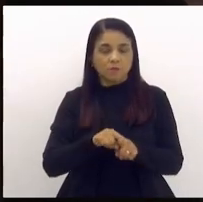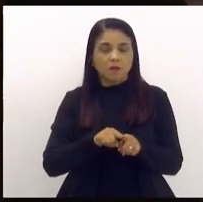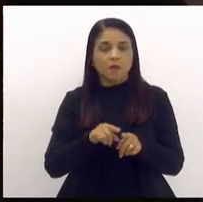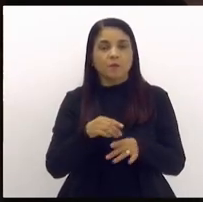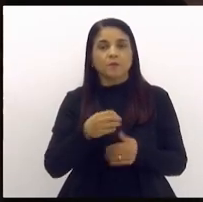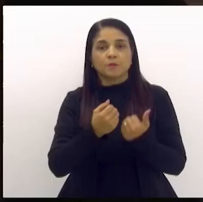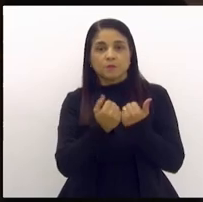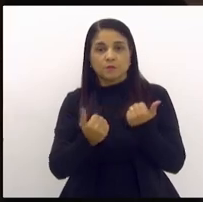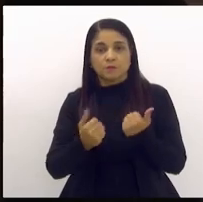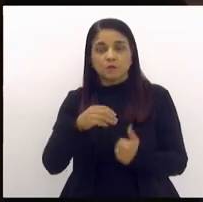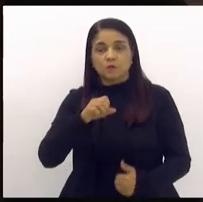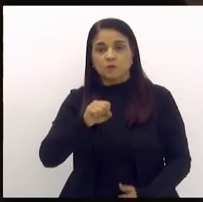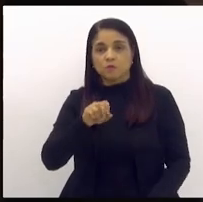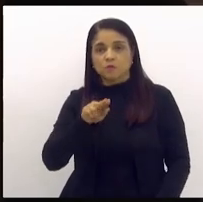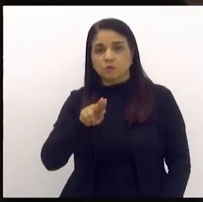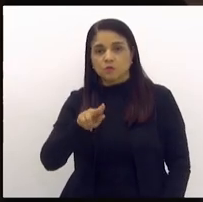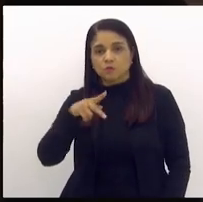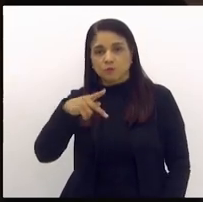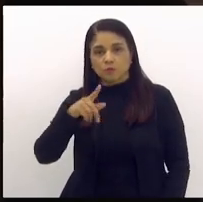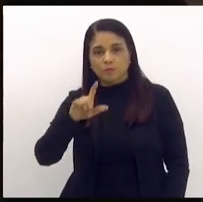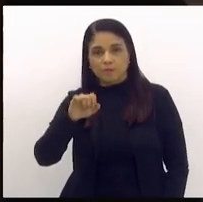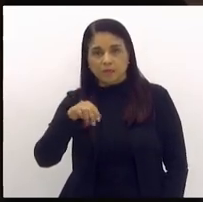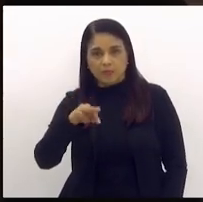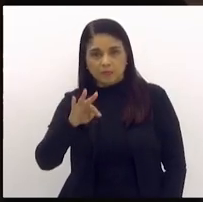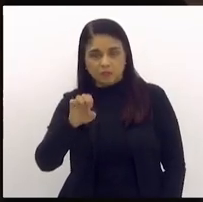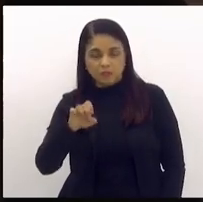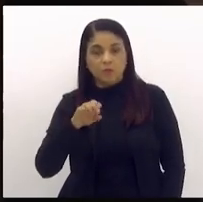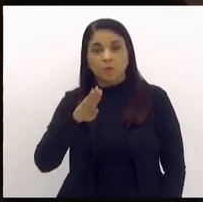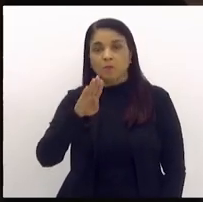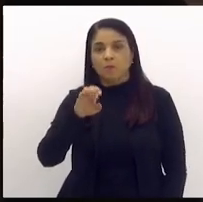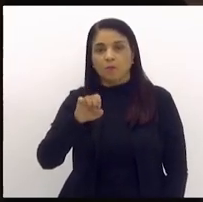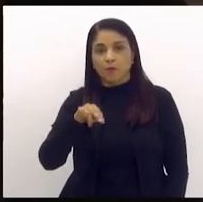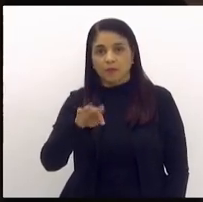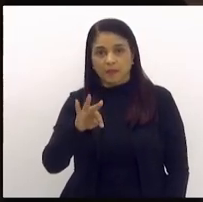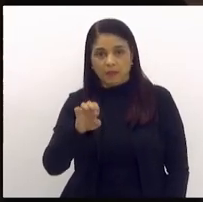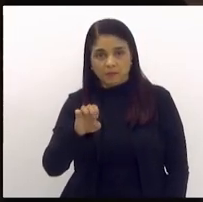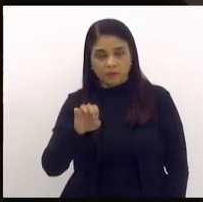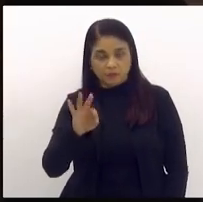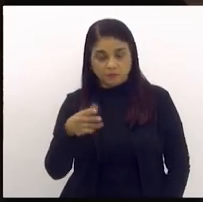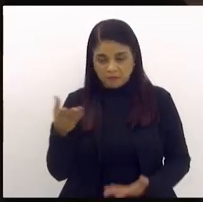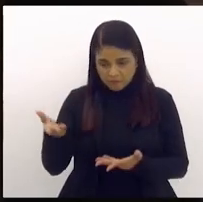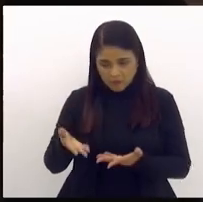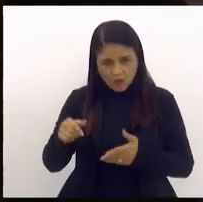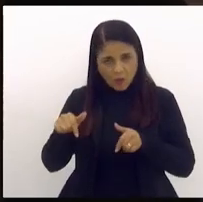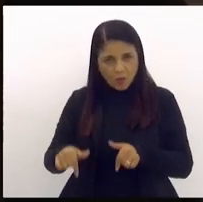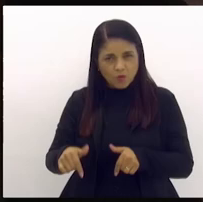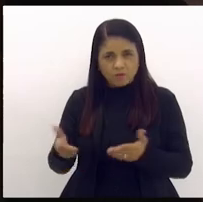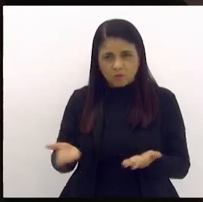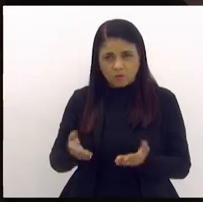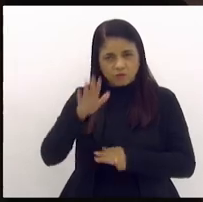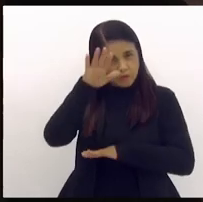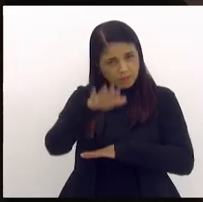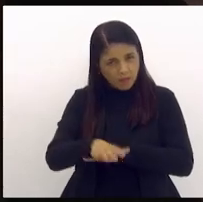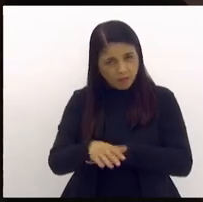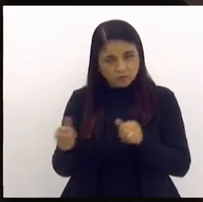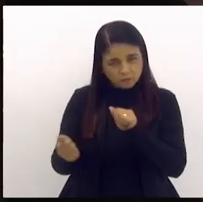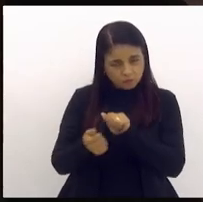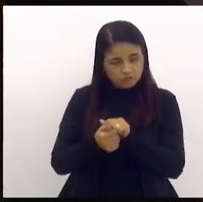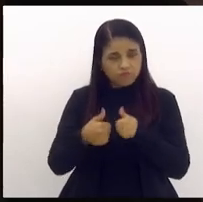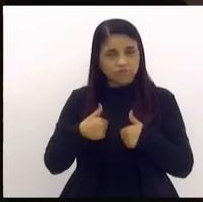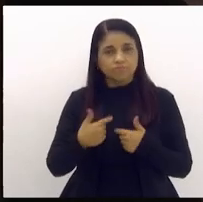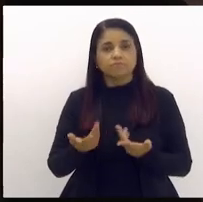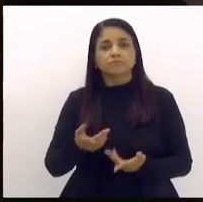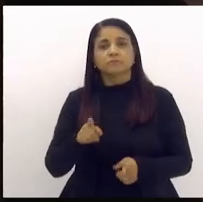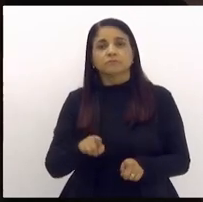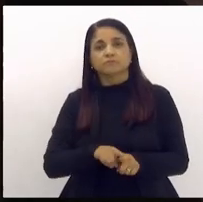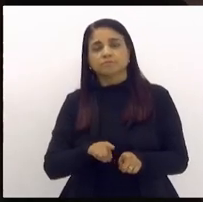de senador Bonetti, que esteve com a gente até agora no plenário aqui na Assembleia Legislativa nessa tarde.